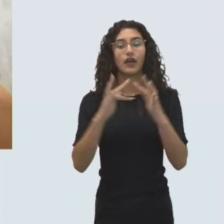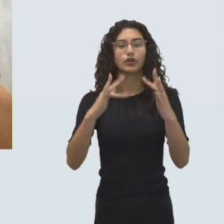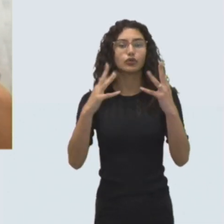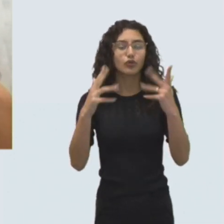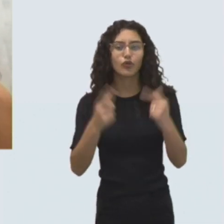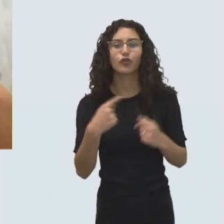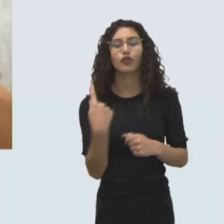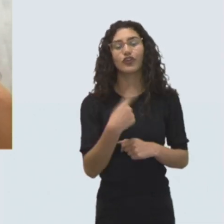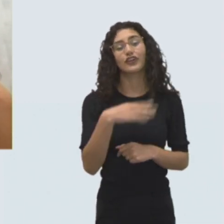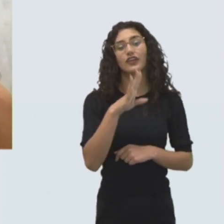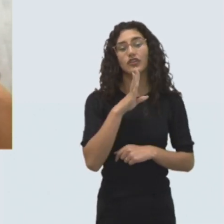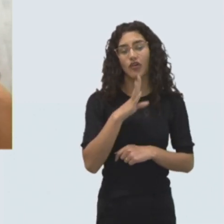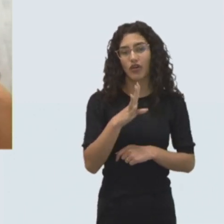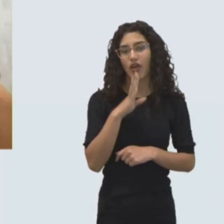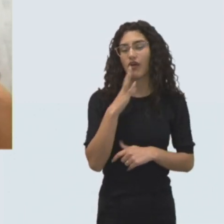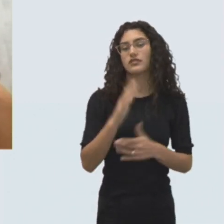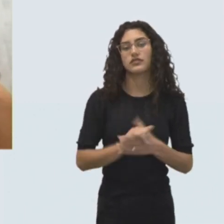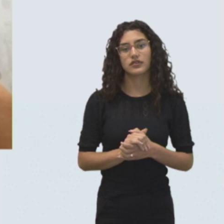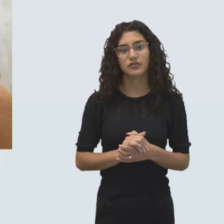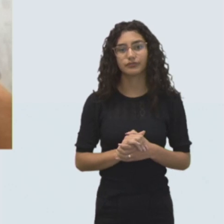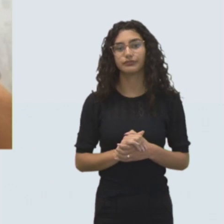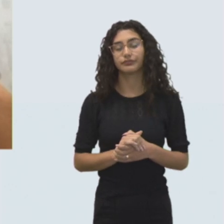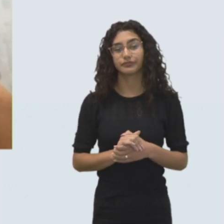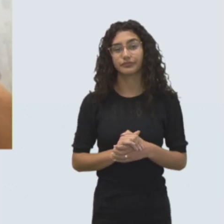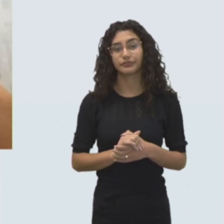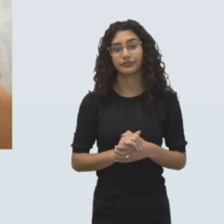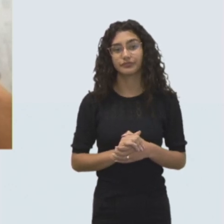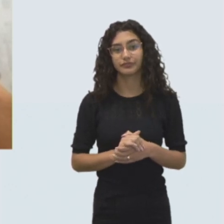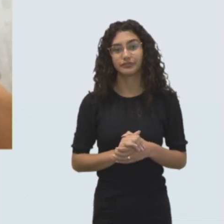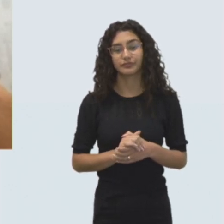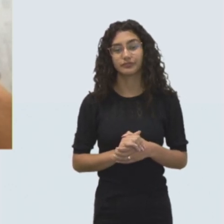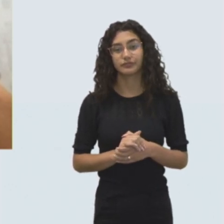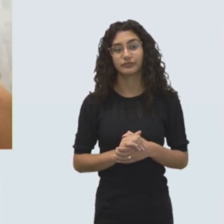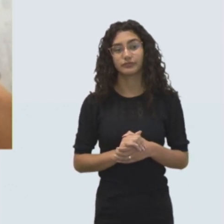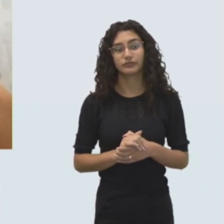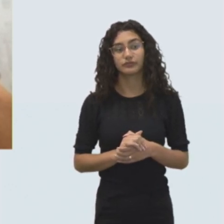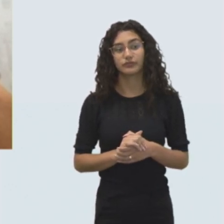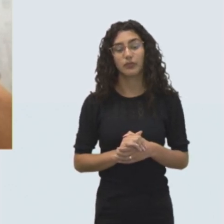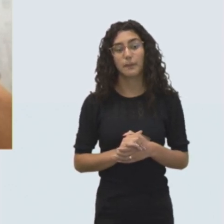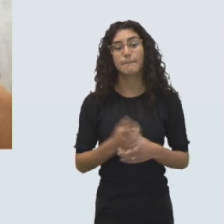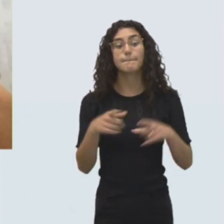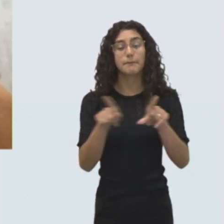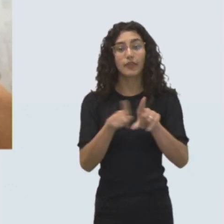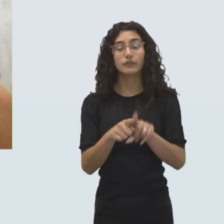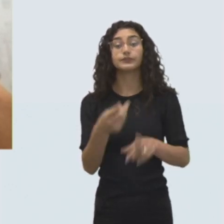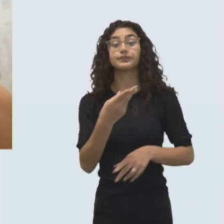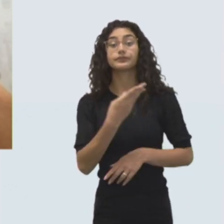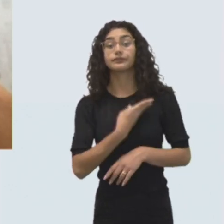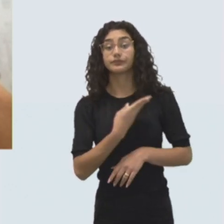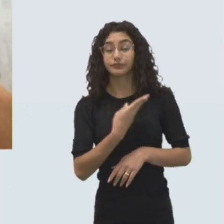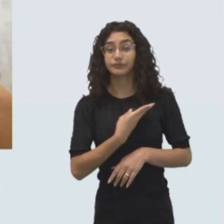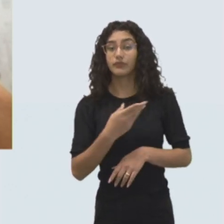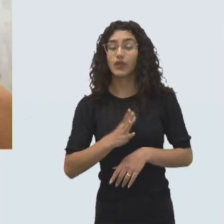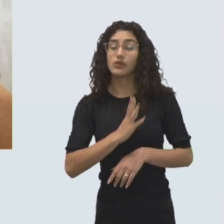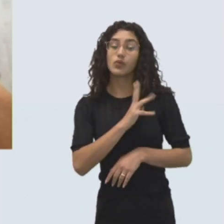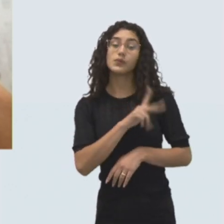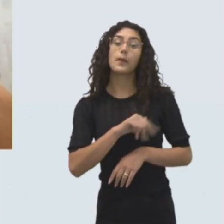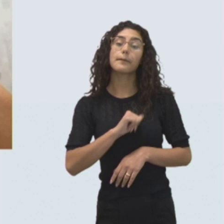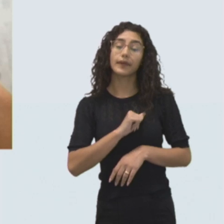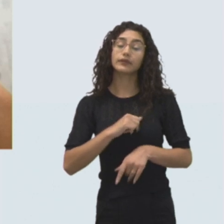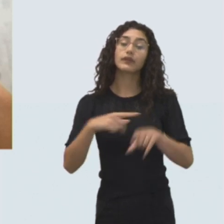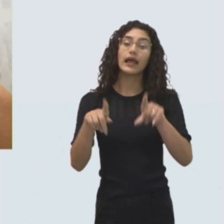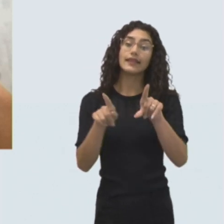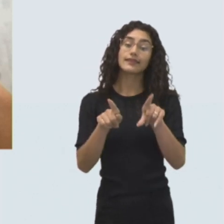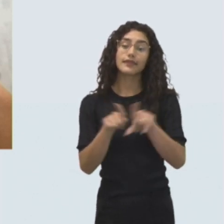tudo que a gente conhece praticamente sobre o mundo, né? E a amizade e o amor